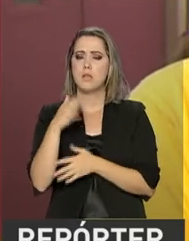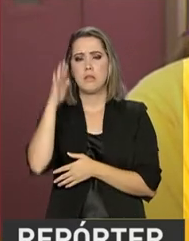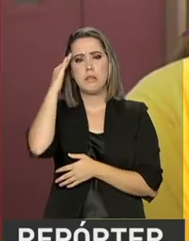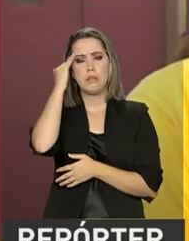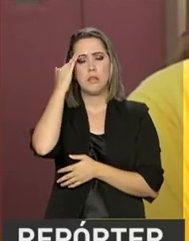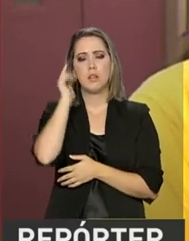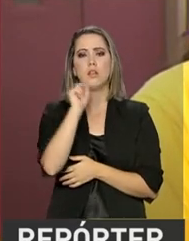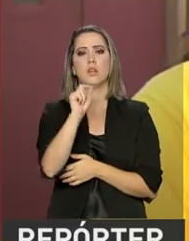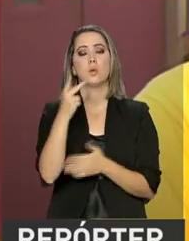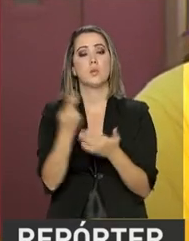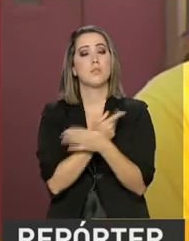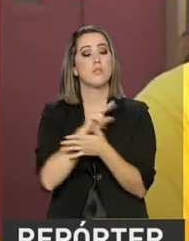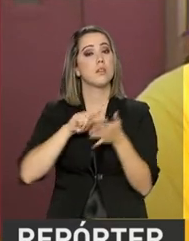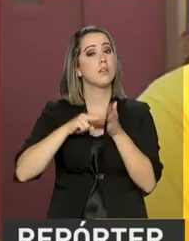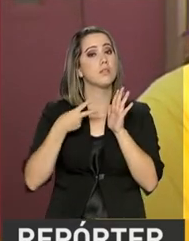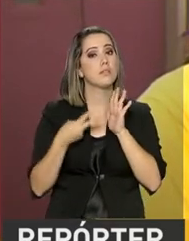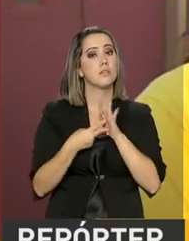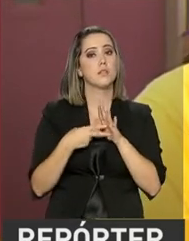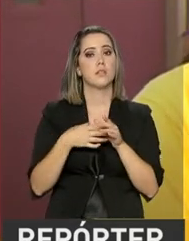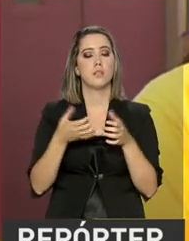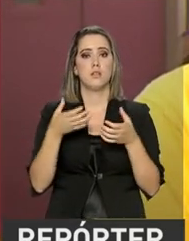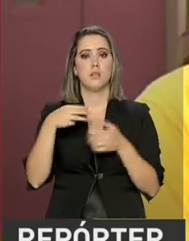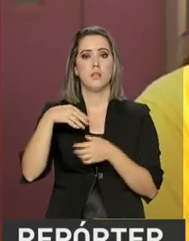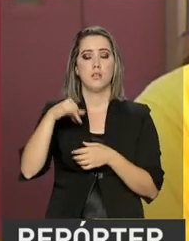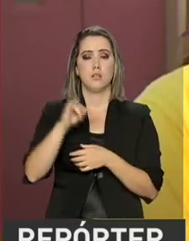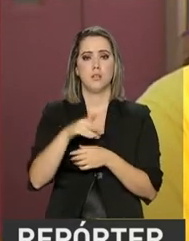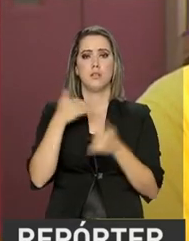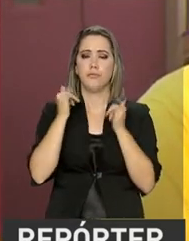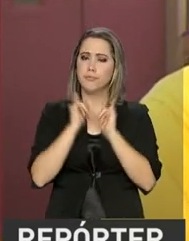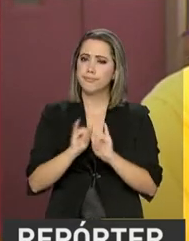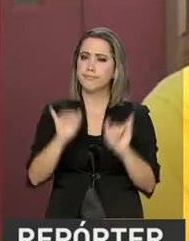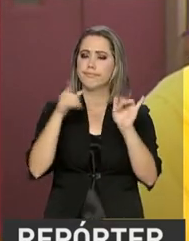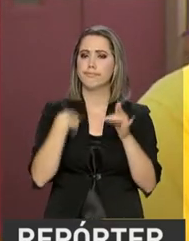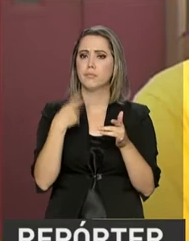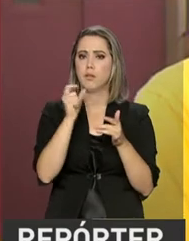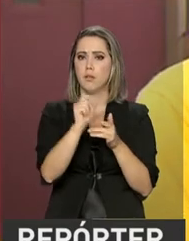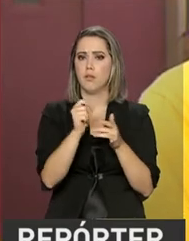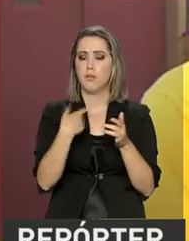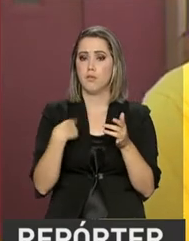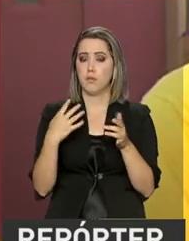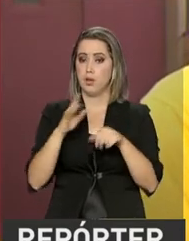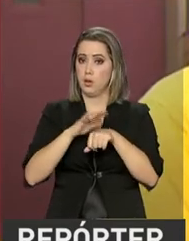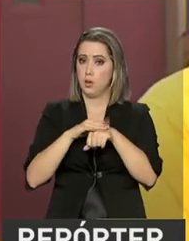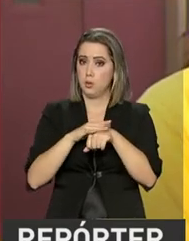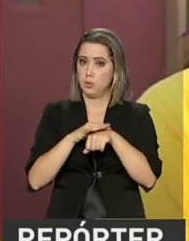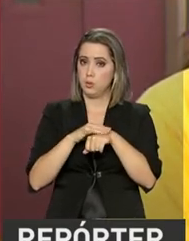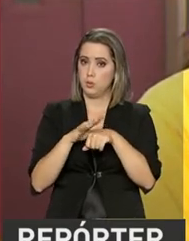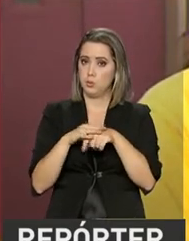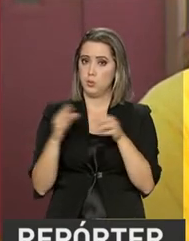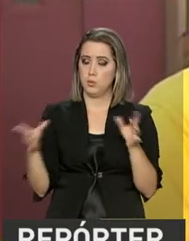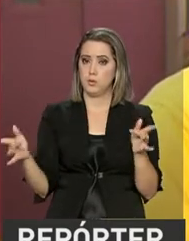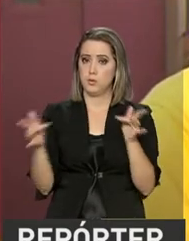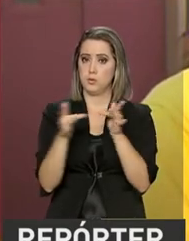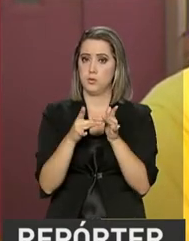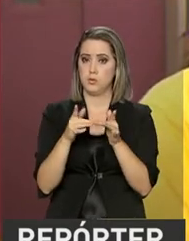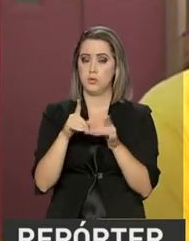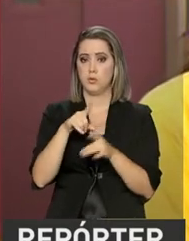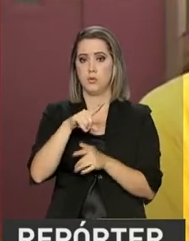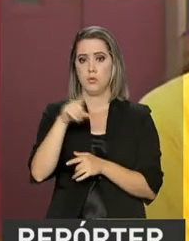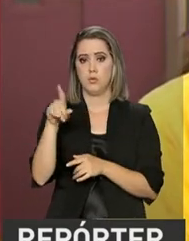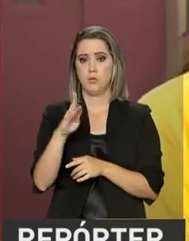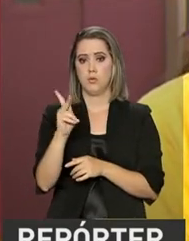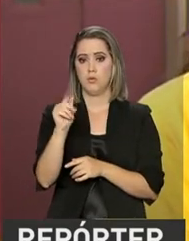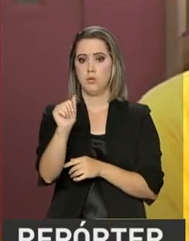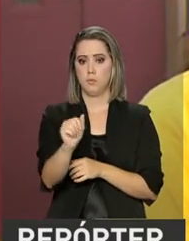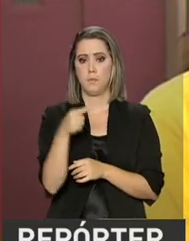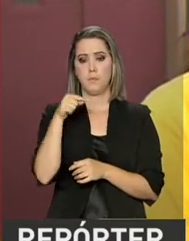de microcefalia como uma epidemia que está associada ao vírus da Zika, segundo os últimos resultados